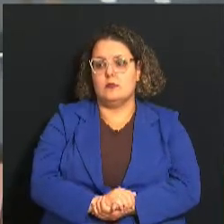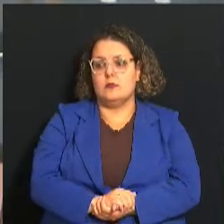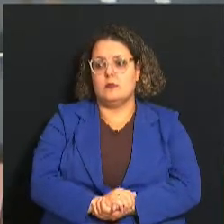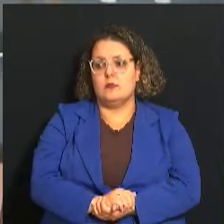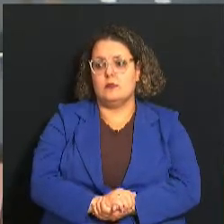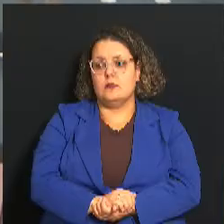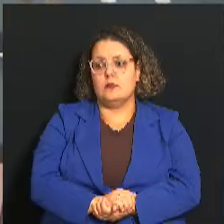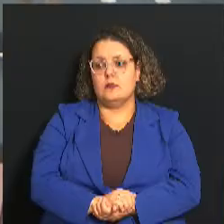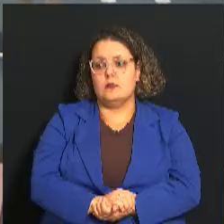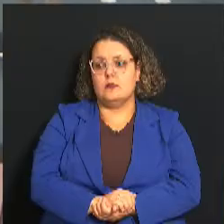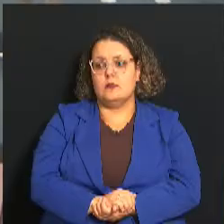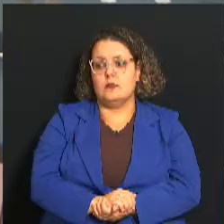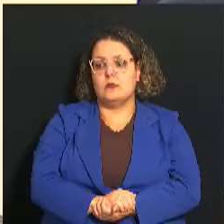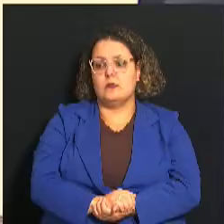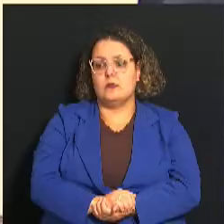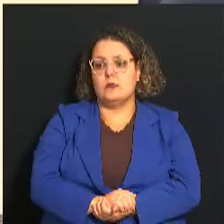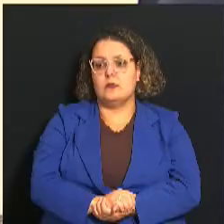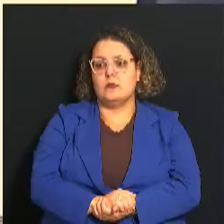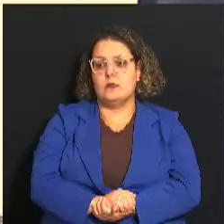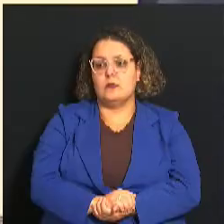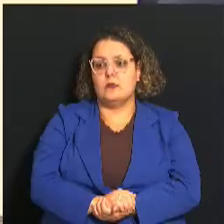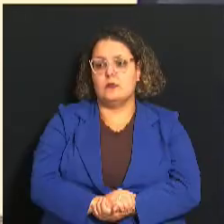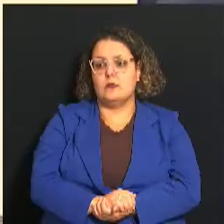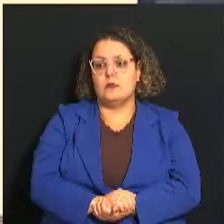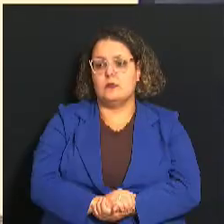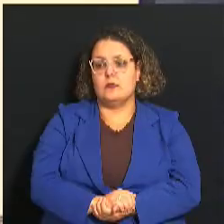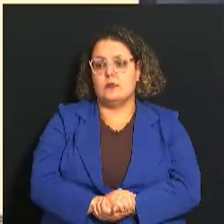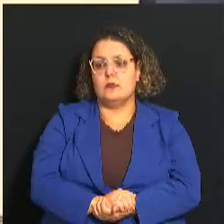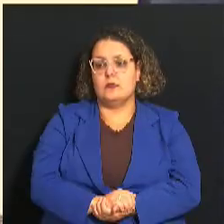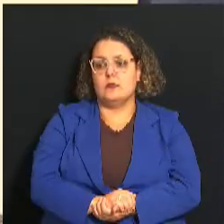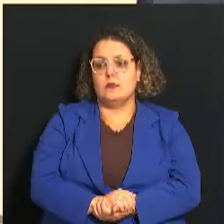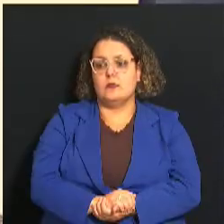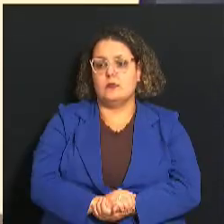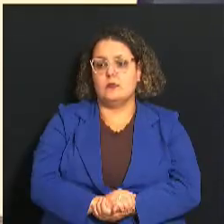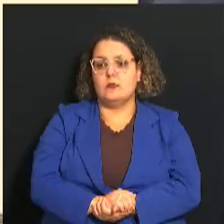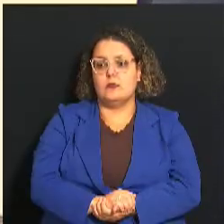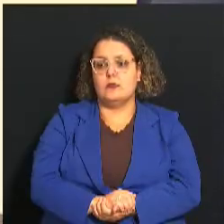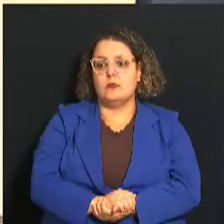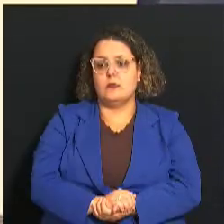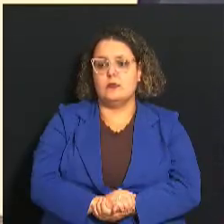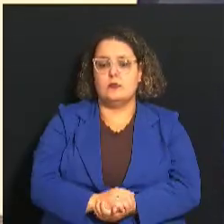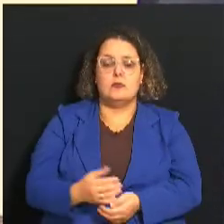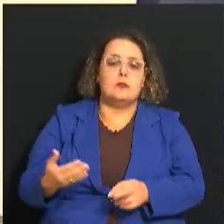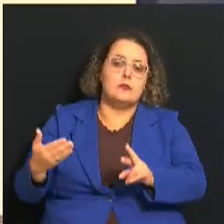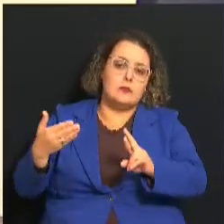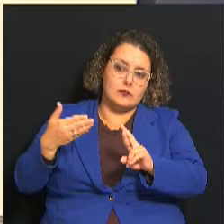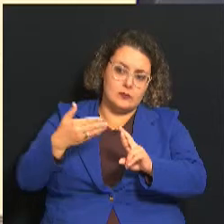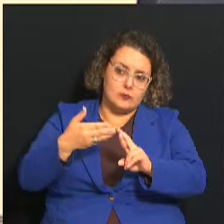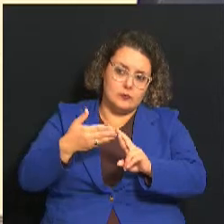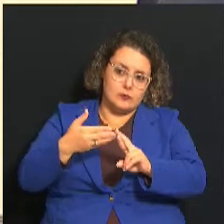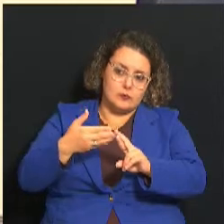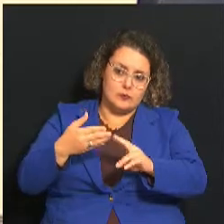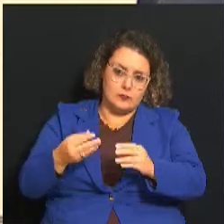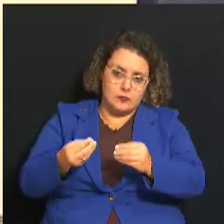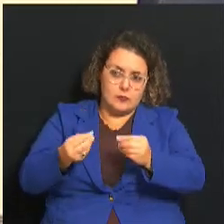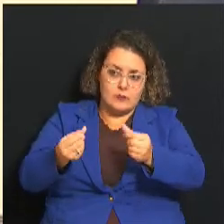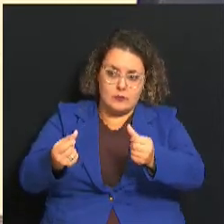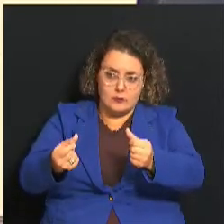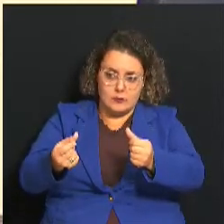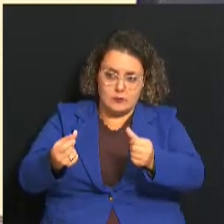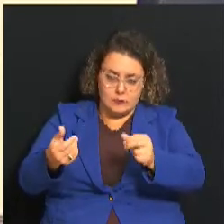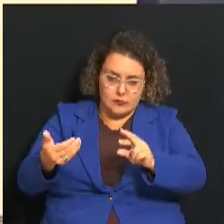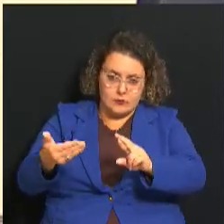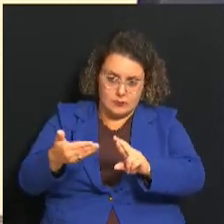Eu vou tentar, na verdade, com relação à representação, à qualificação